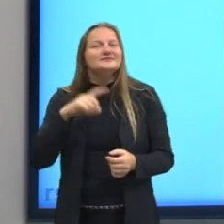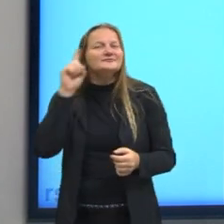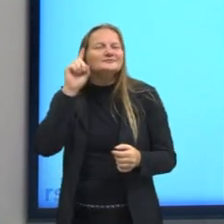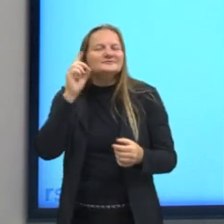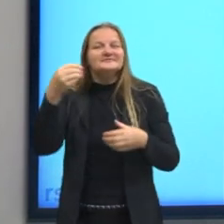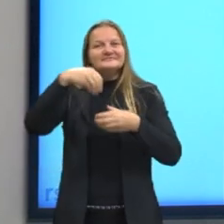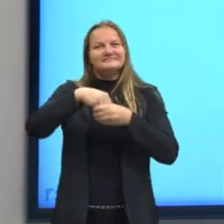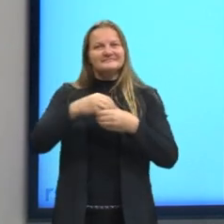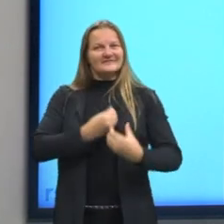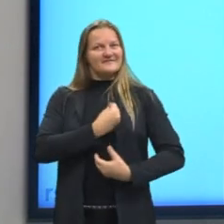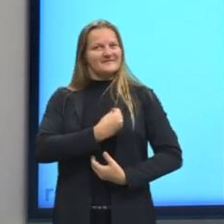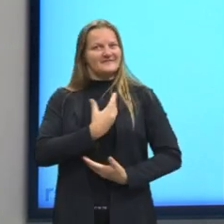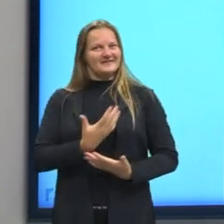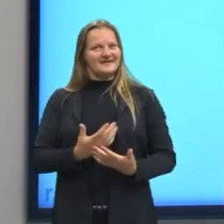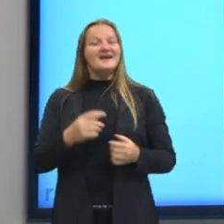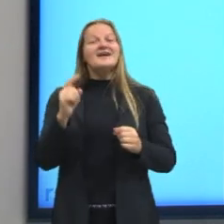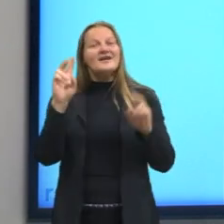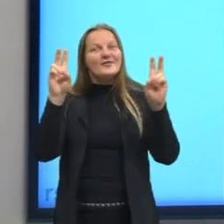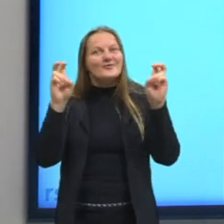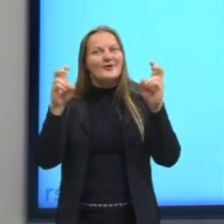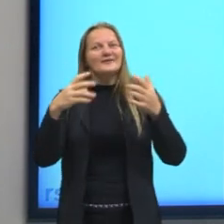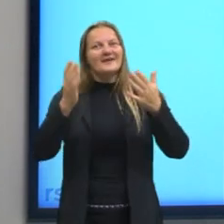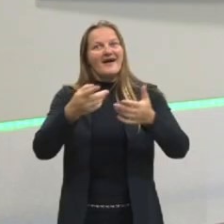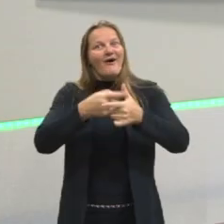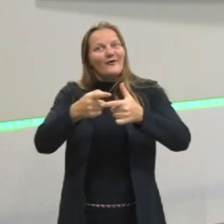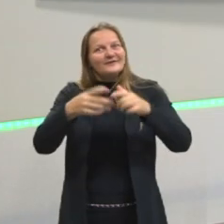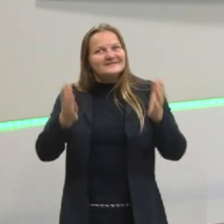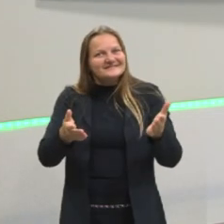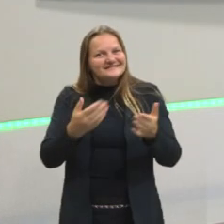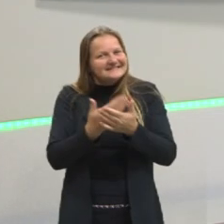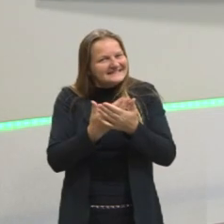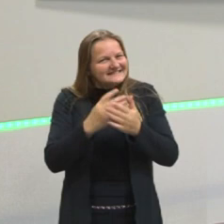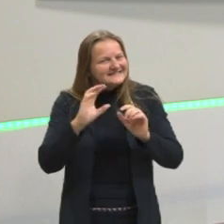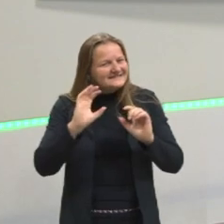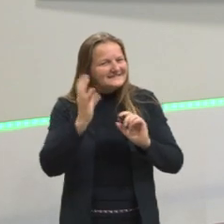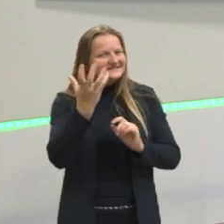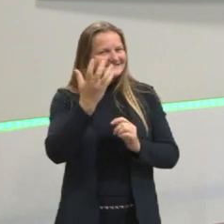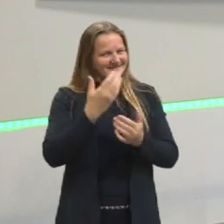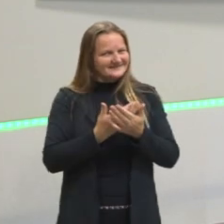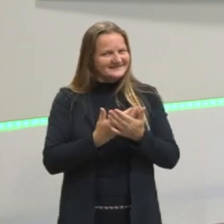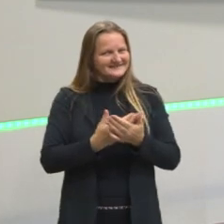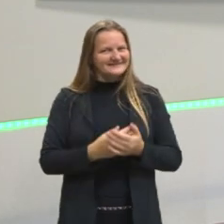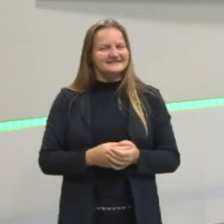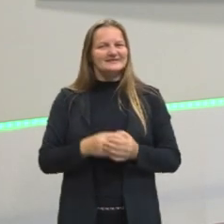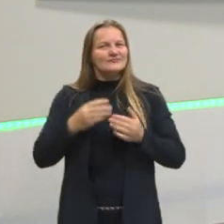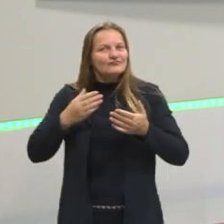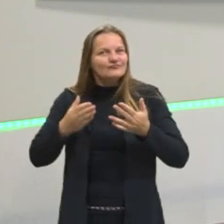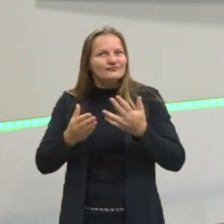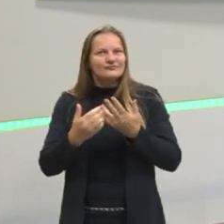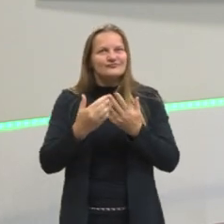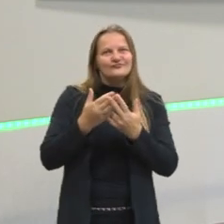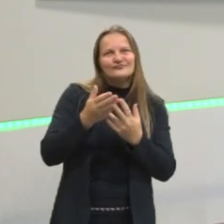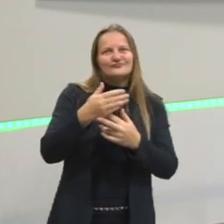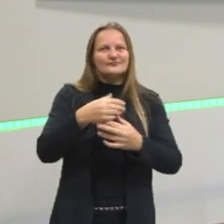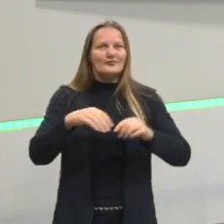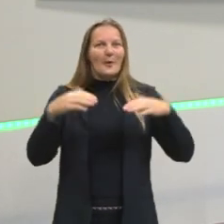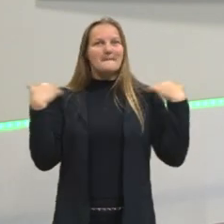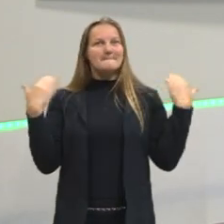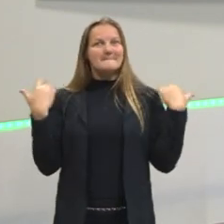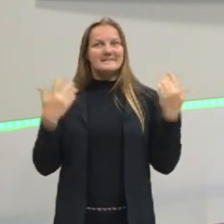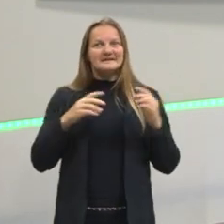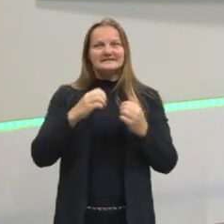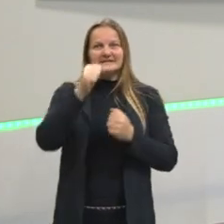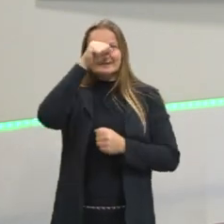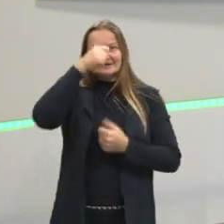no nosso dia a dia esse é o nosso problema da aula de hoje e através dele então a gente vai passearem Pelas